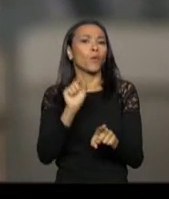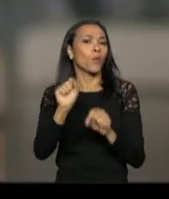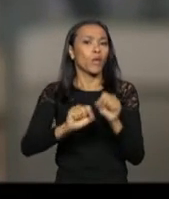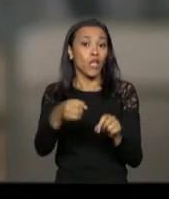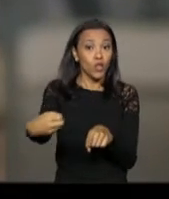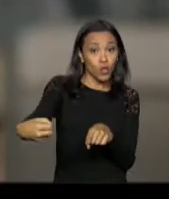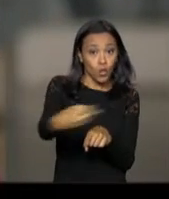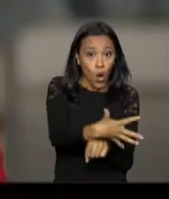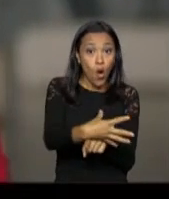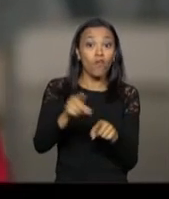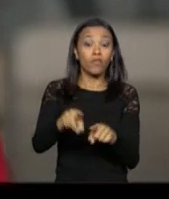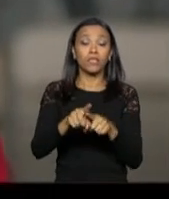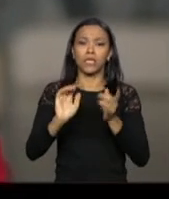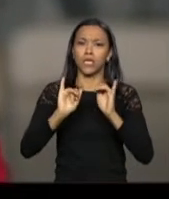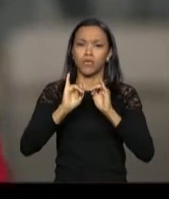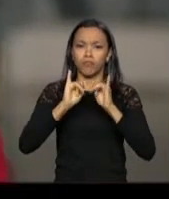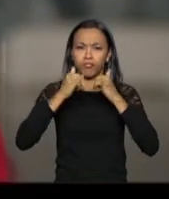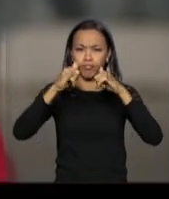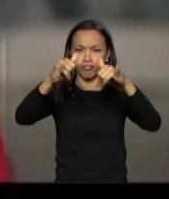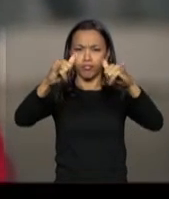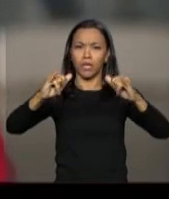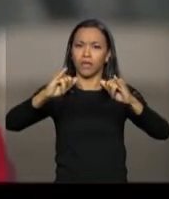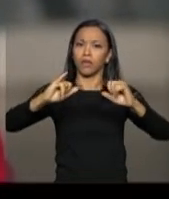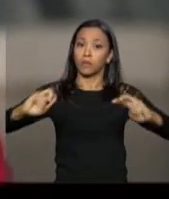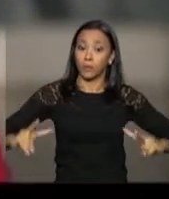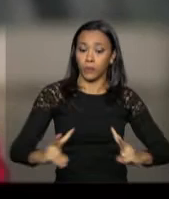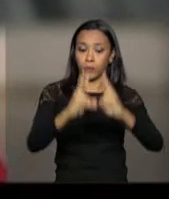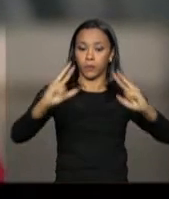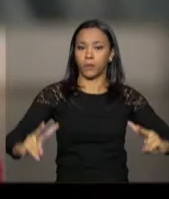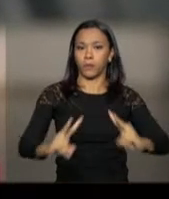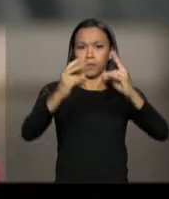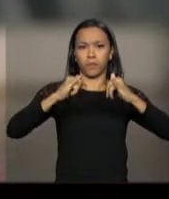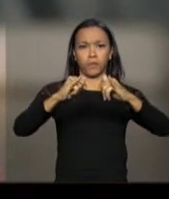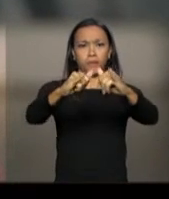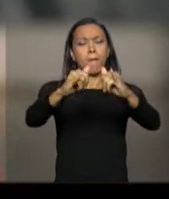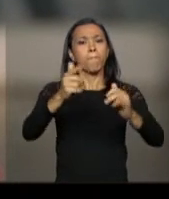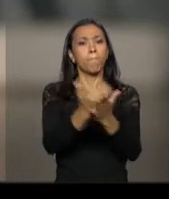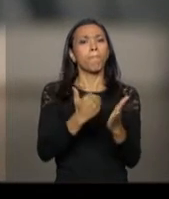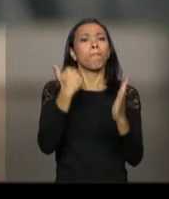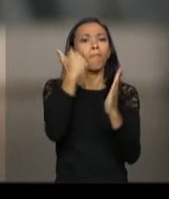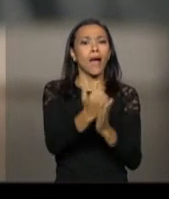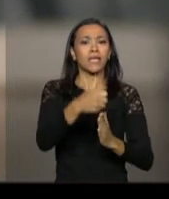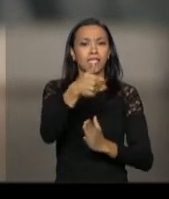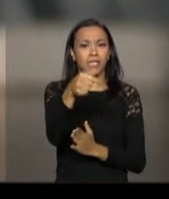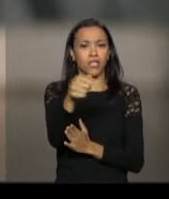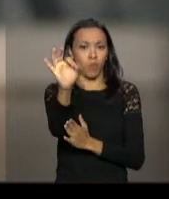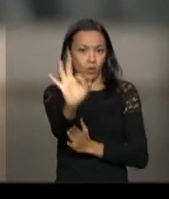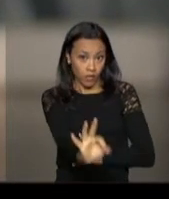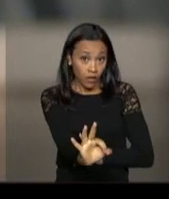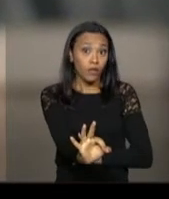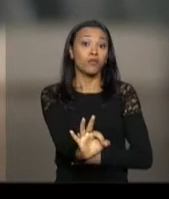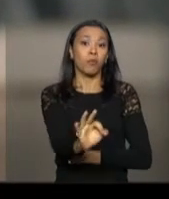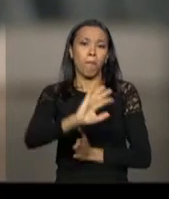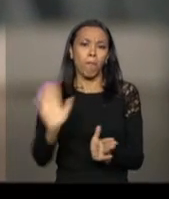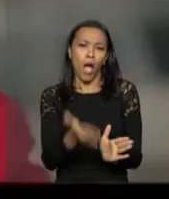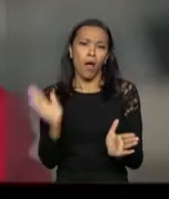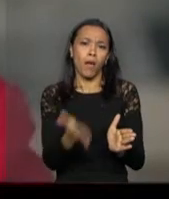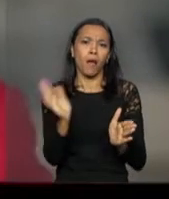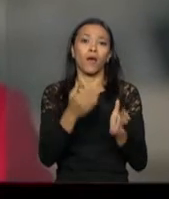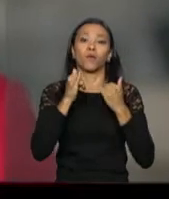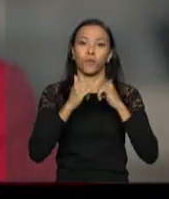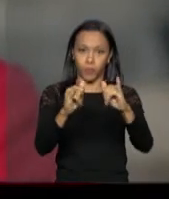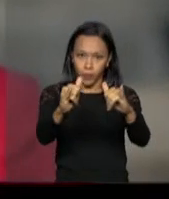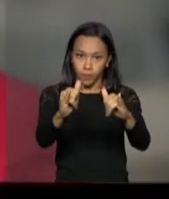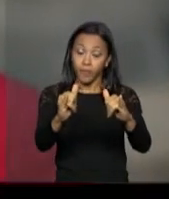de novas usinas e linhas de transmissão, vamos aumentar em mais de 7% nossa produção de energia.